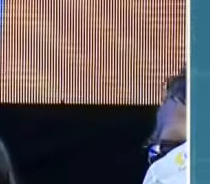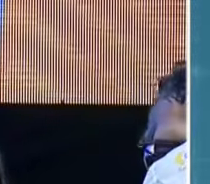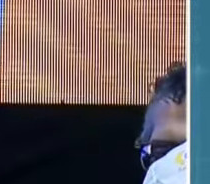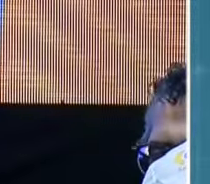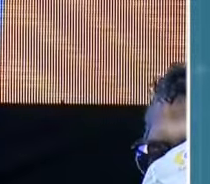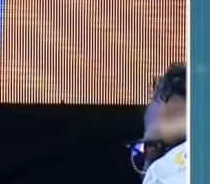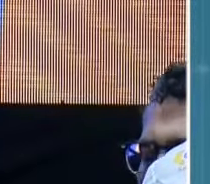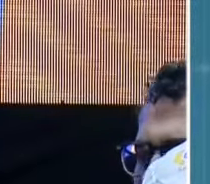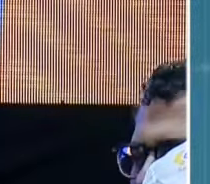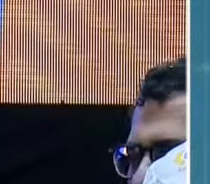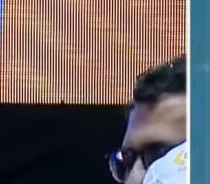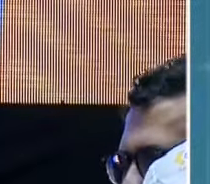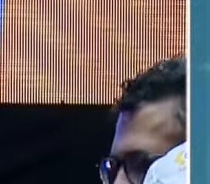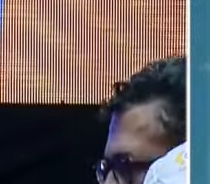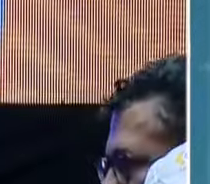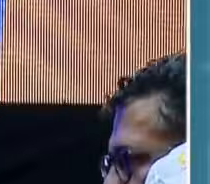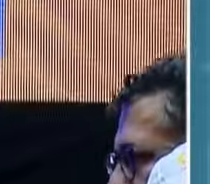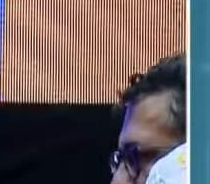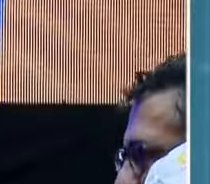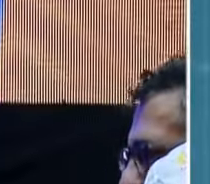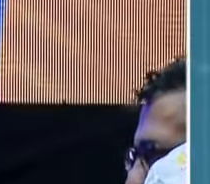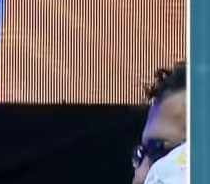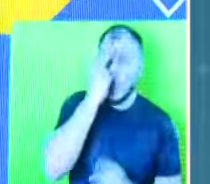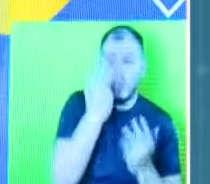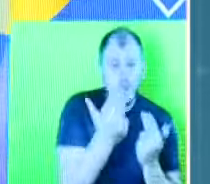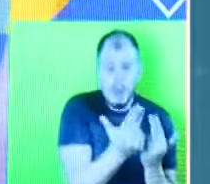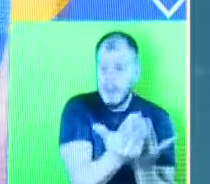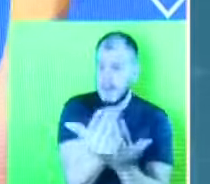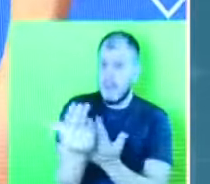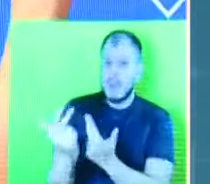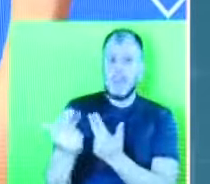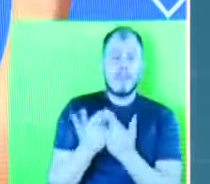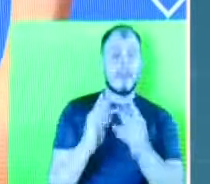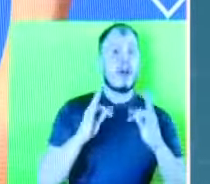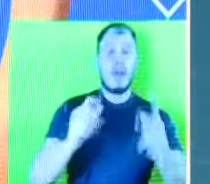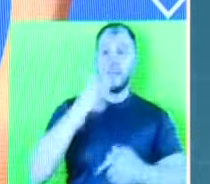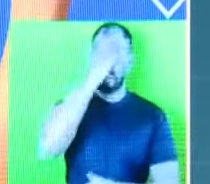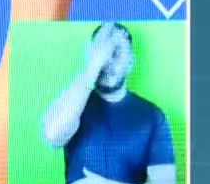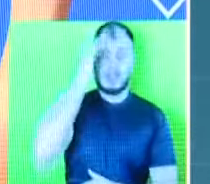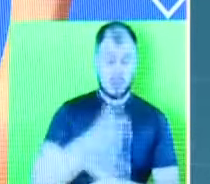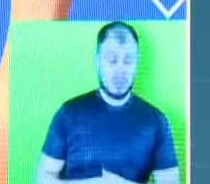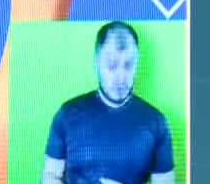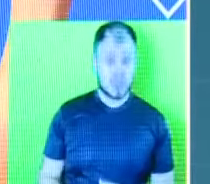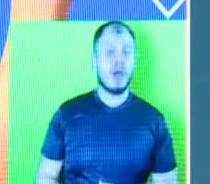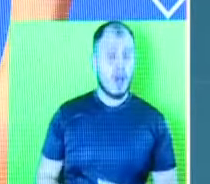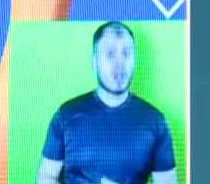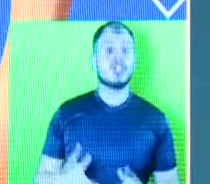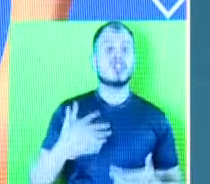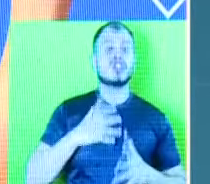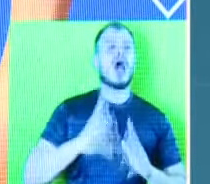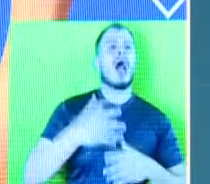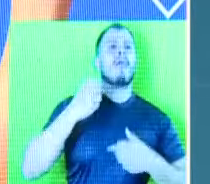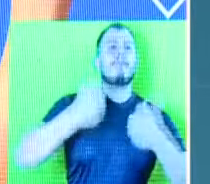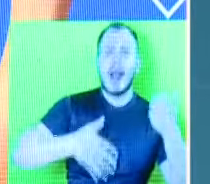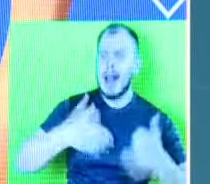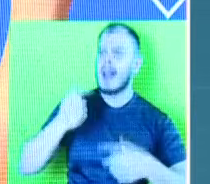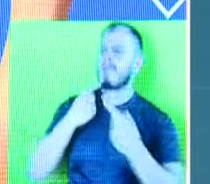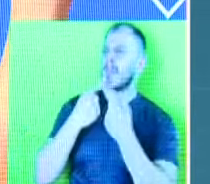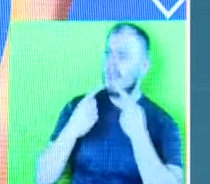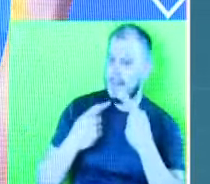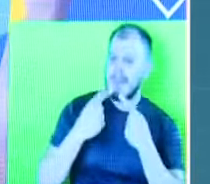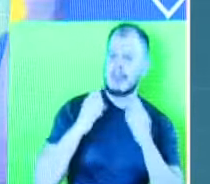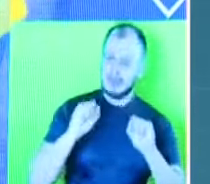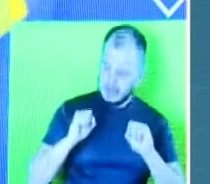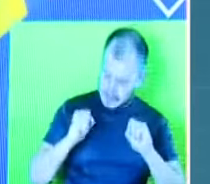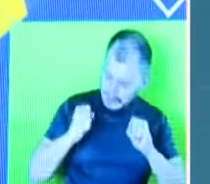Paulo ela disse que a situação é muito tranquila que o Guilherme bolos é colega dela na câmara dos deputados e que até esperava que